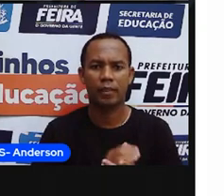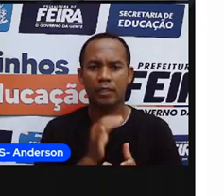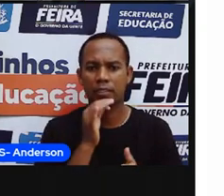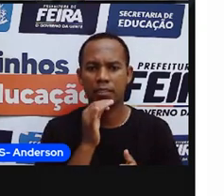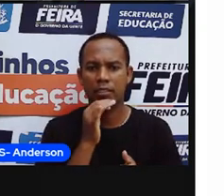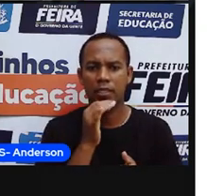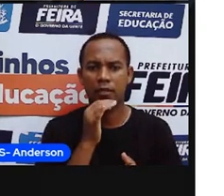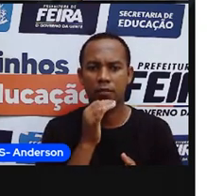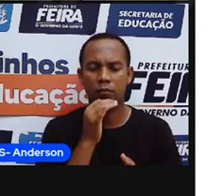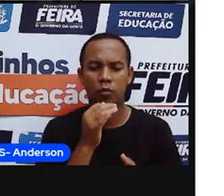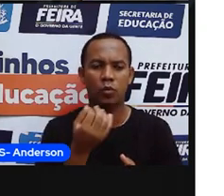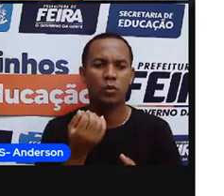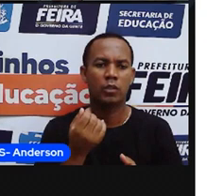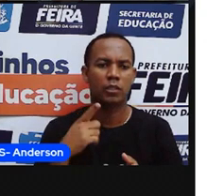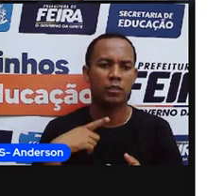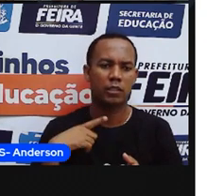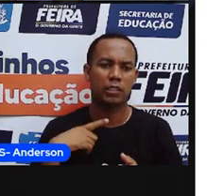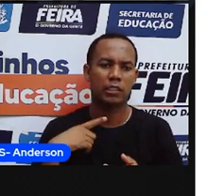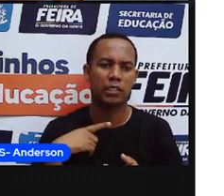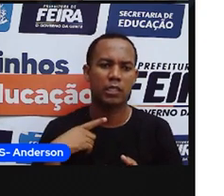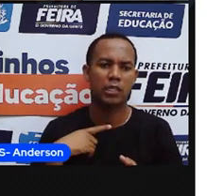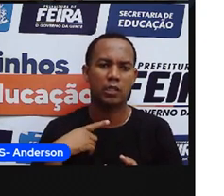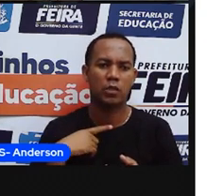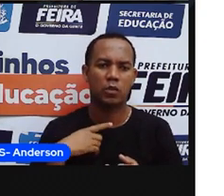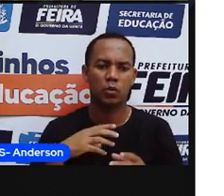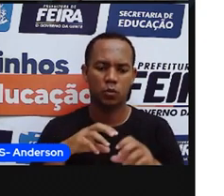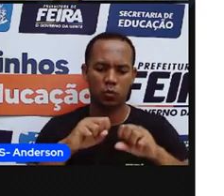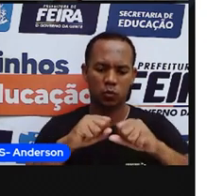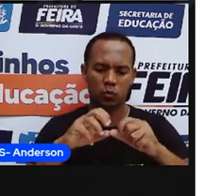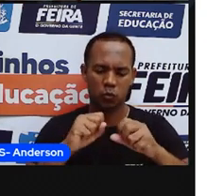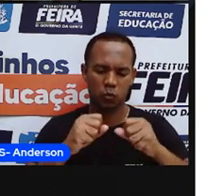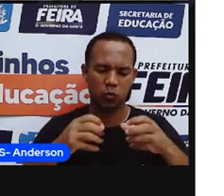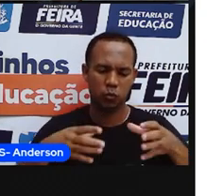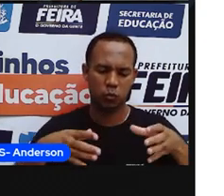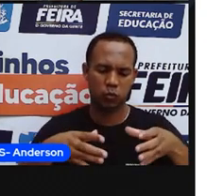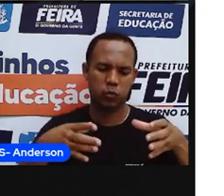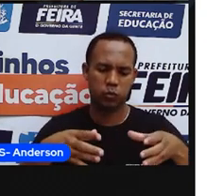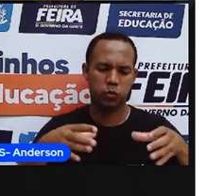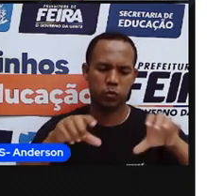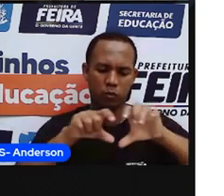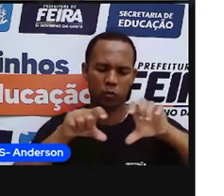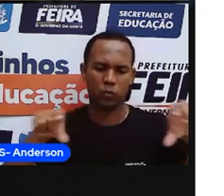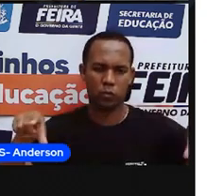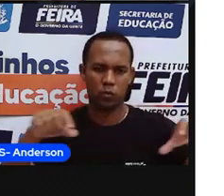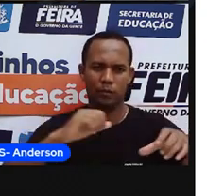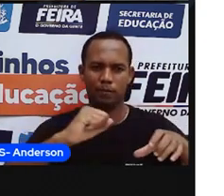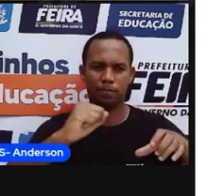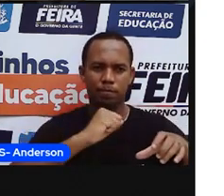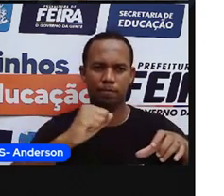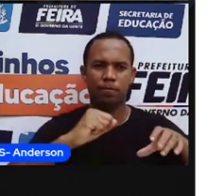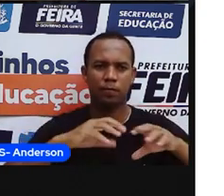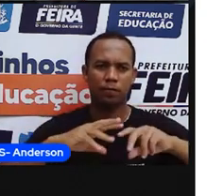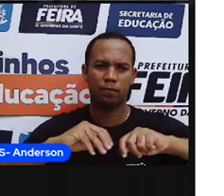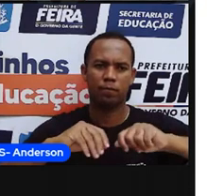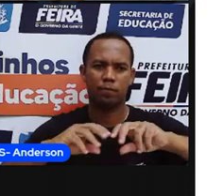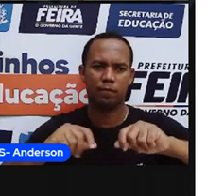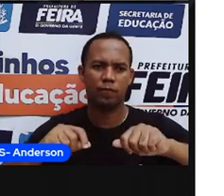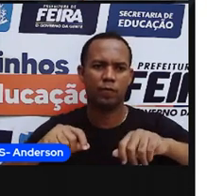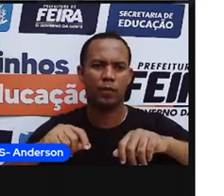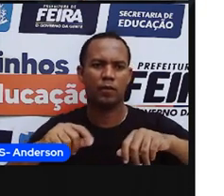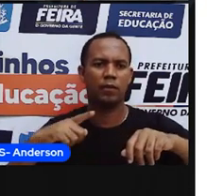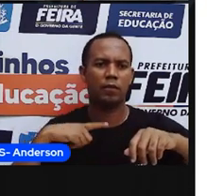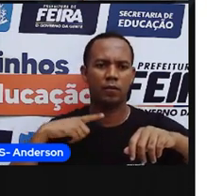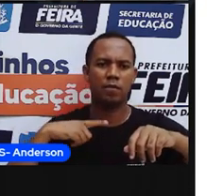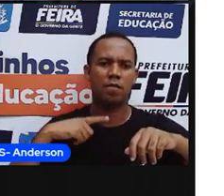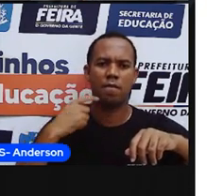o suco que sai da mandioca, que na Amazonas o pessoal usa para poder fazer peixe, frango,